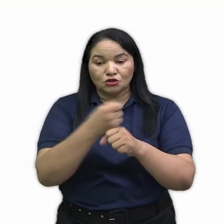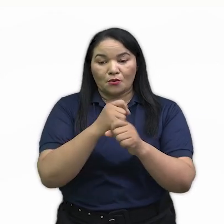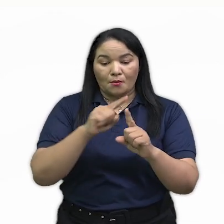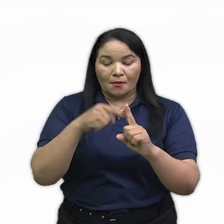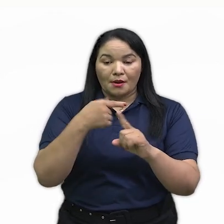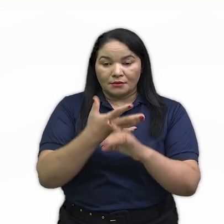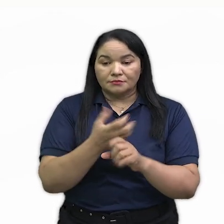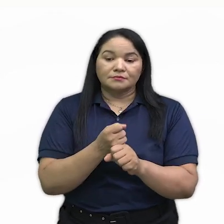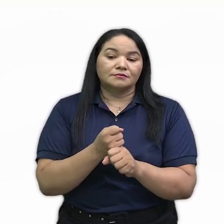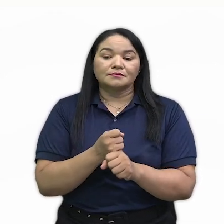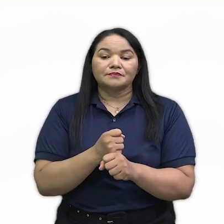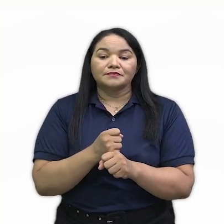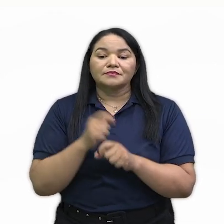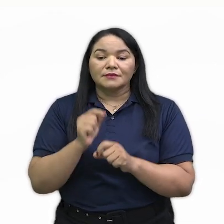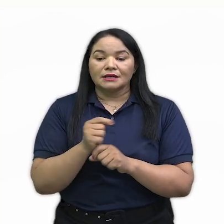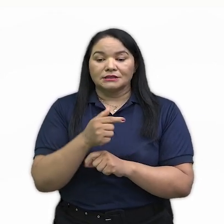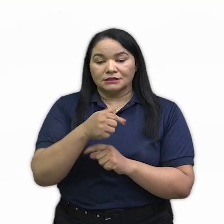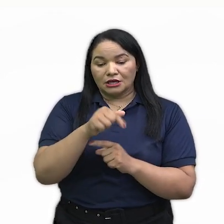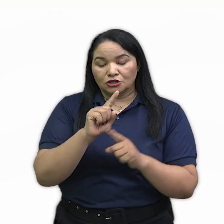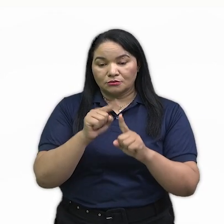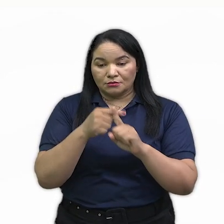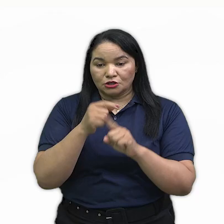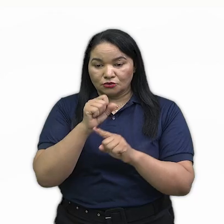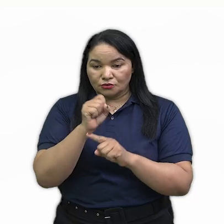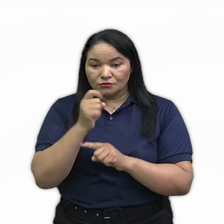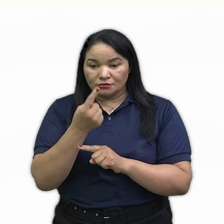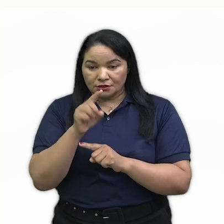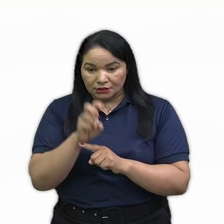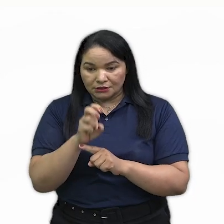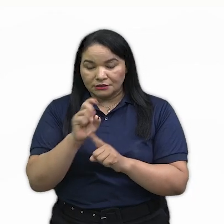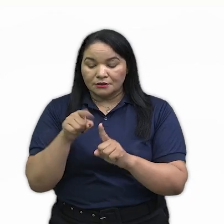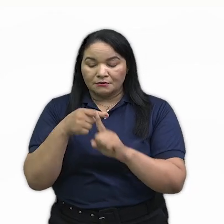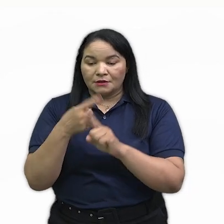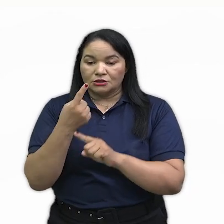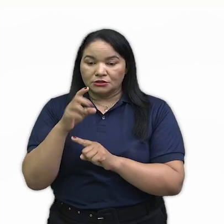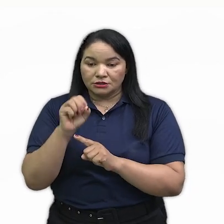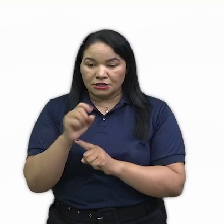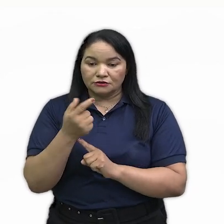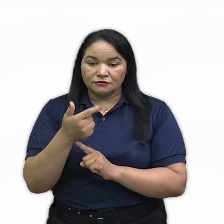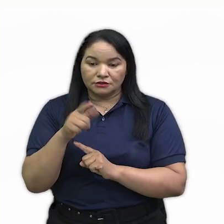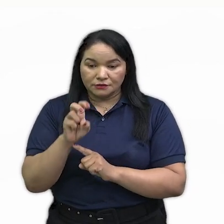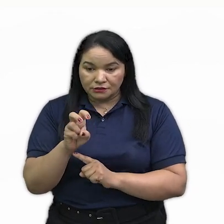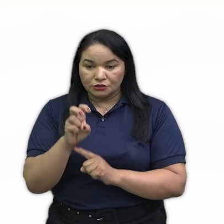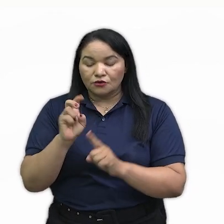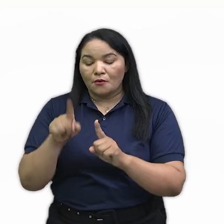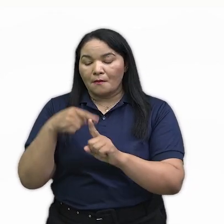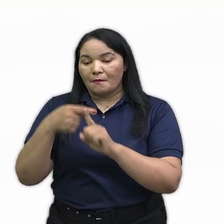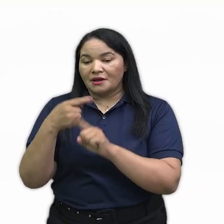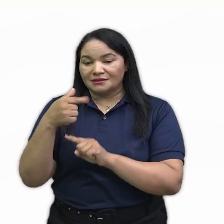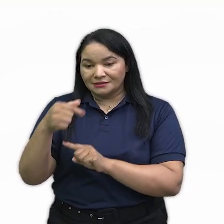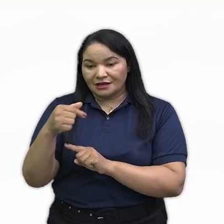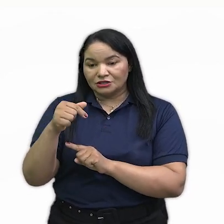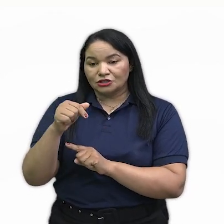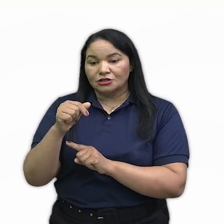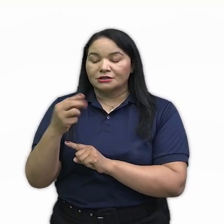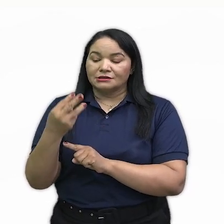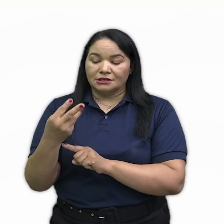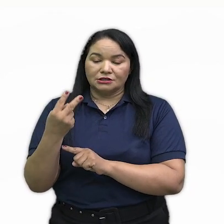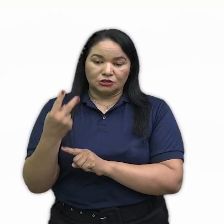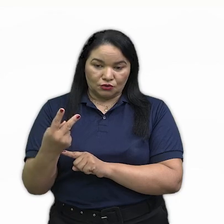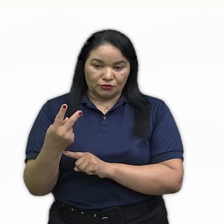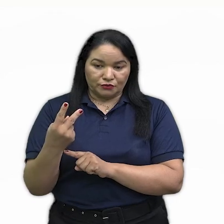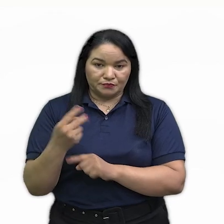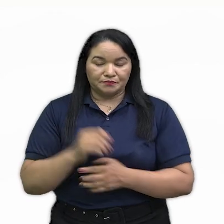aqui 7 mais 8 é 15, 15 mais 10 é 25, 25 mais 7